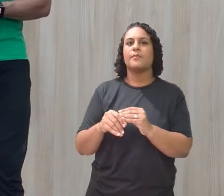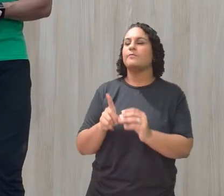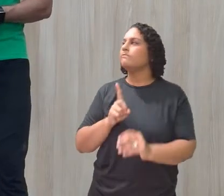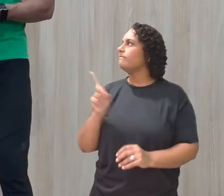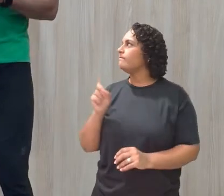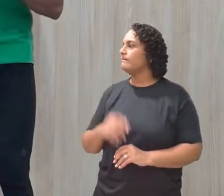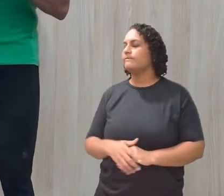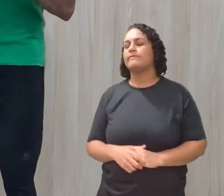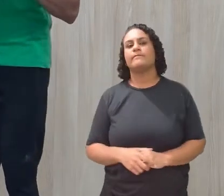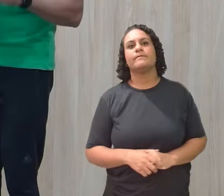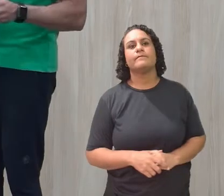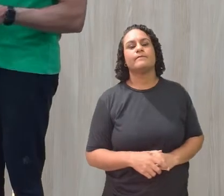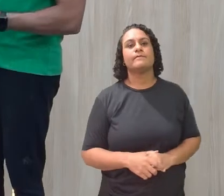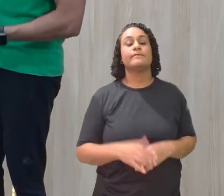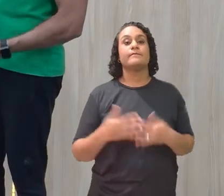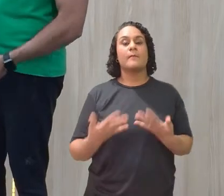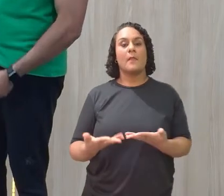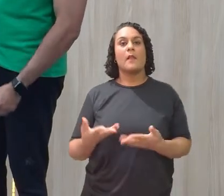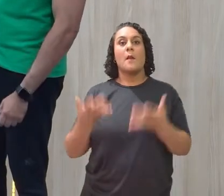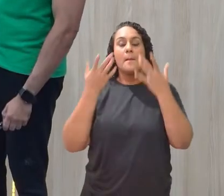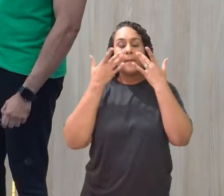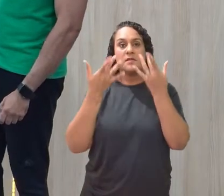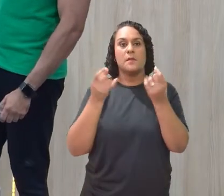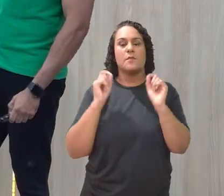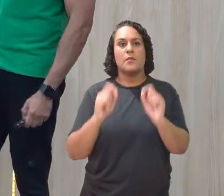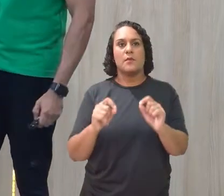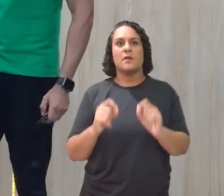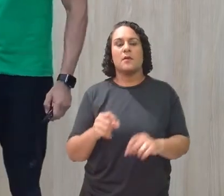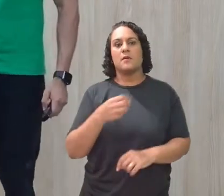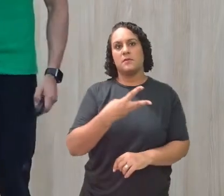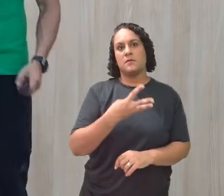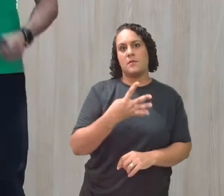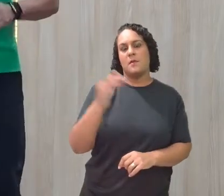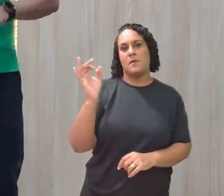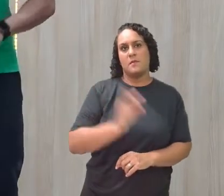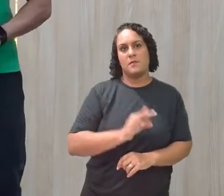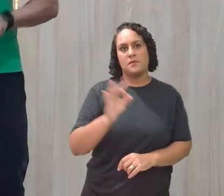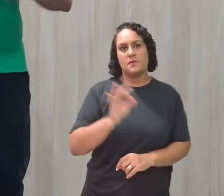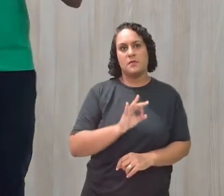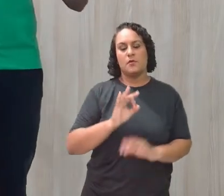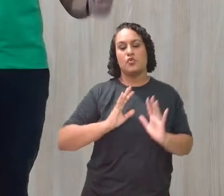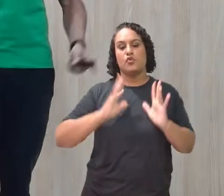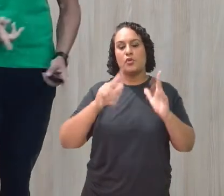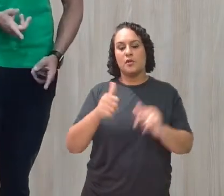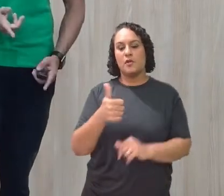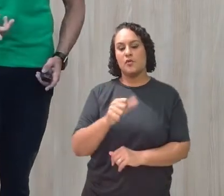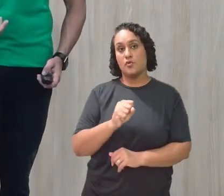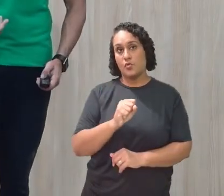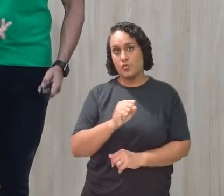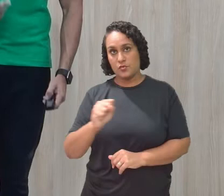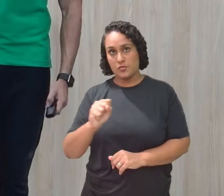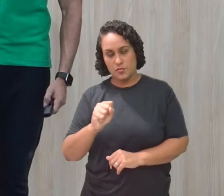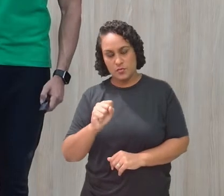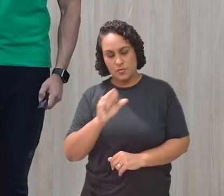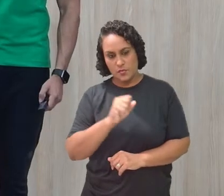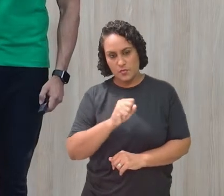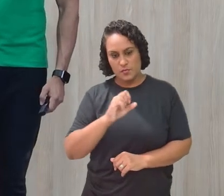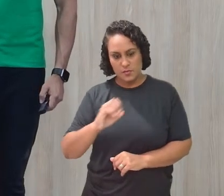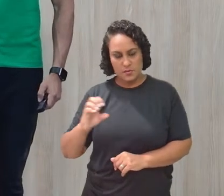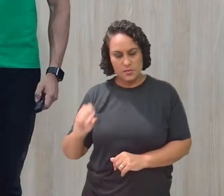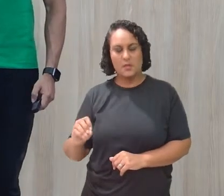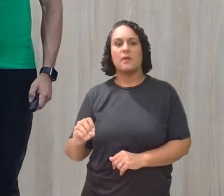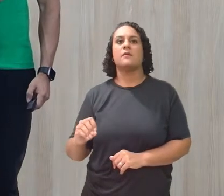questões, tá? Mas observe o seguinte, então eu tenho 34% dos 800 sócios. Eu quero